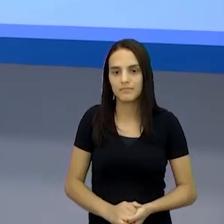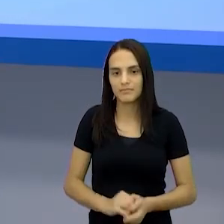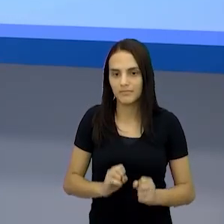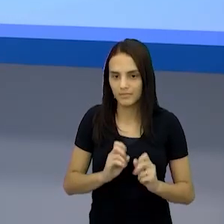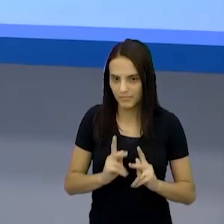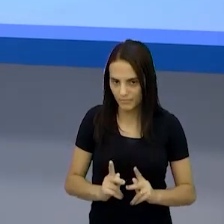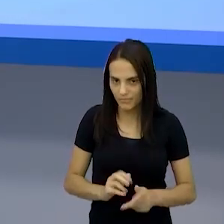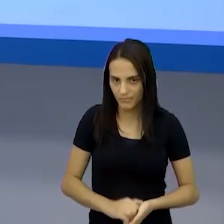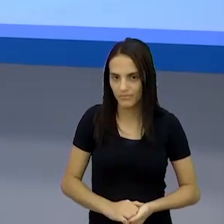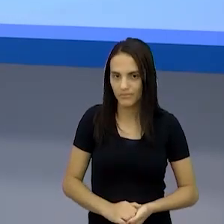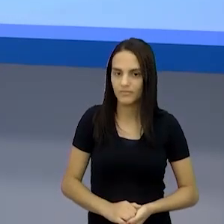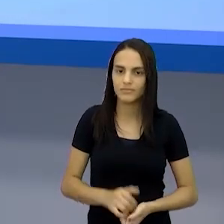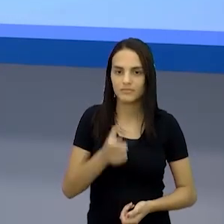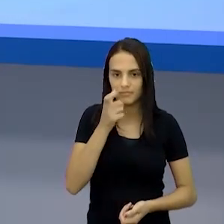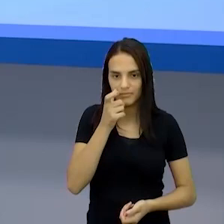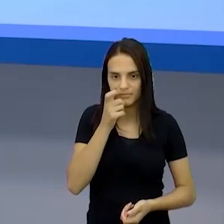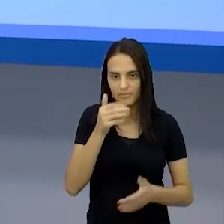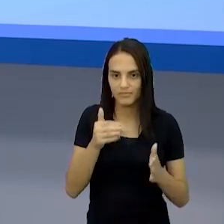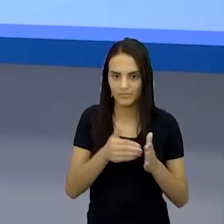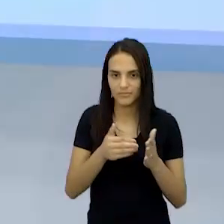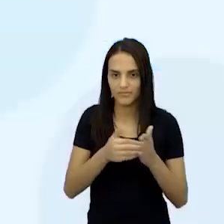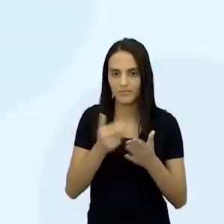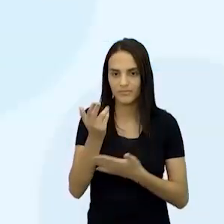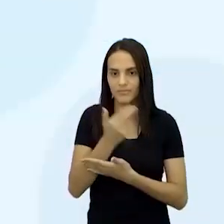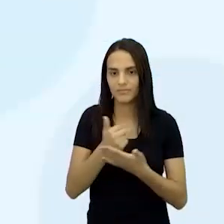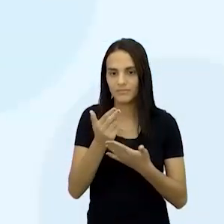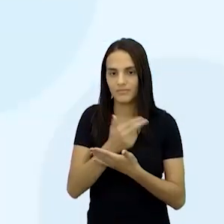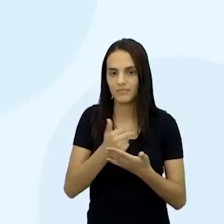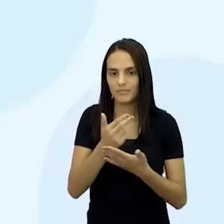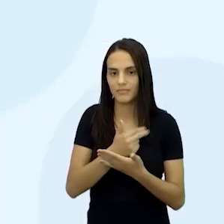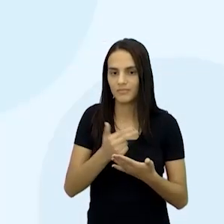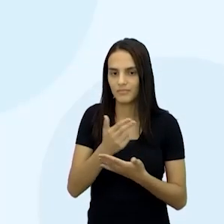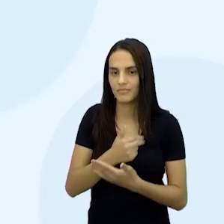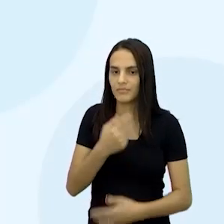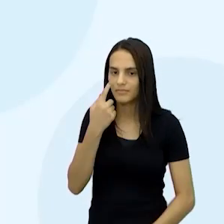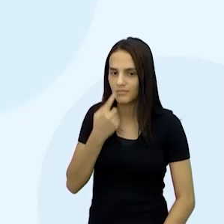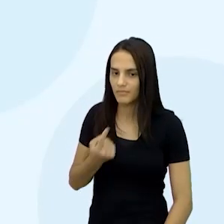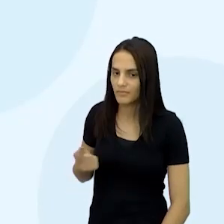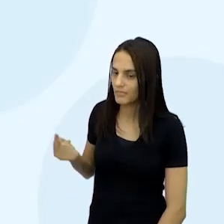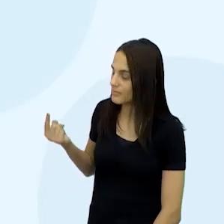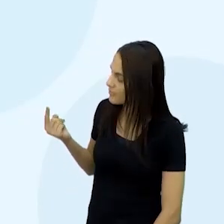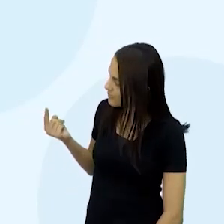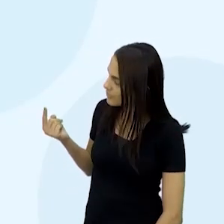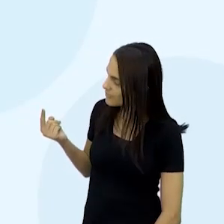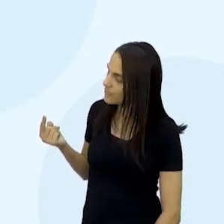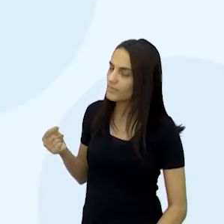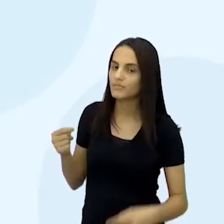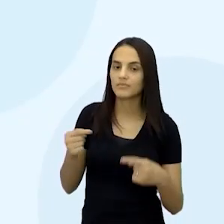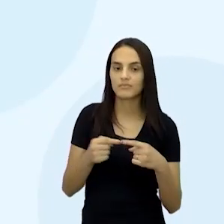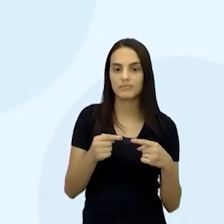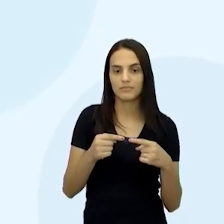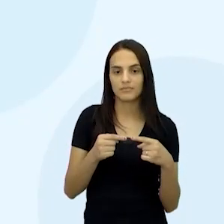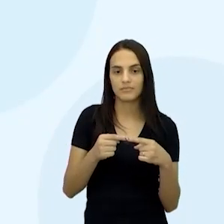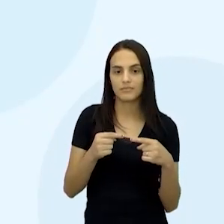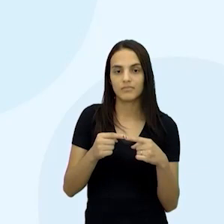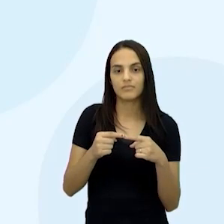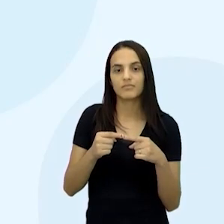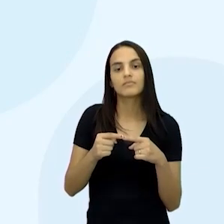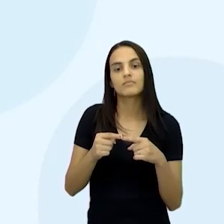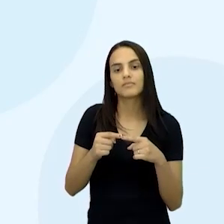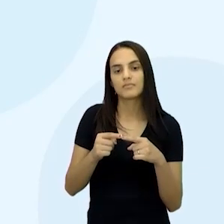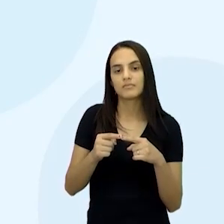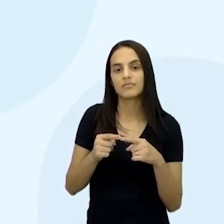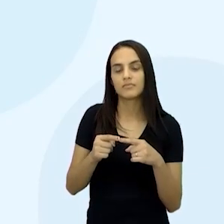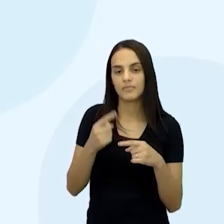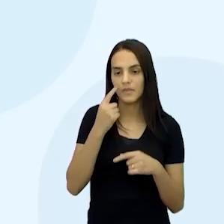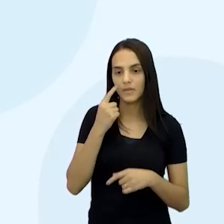pessoal? Então é interessante isso. Eu até coloquei uma imagem aí muito legal que faz parte aí da dinâmica interna do planeta que vocês estão observando